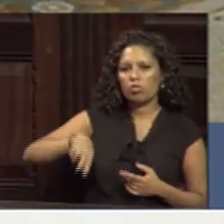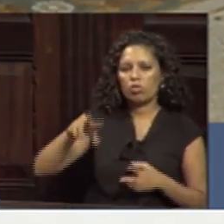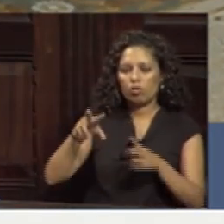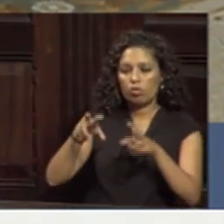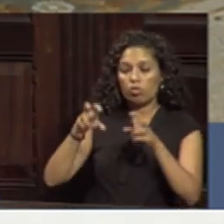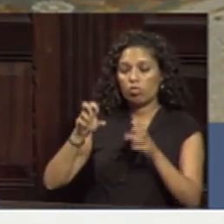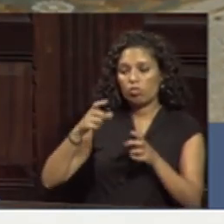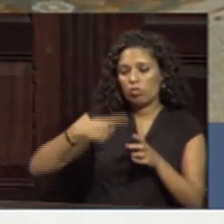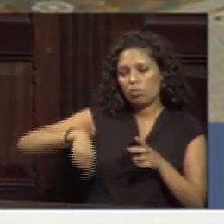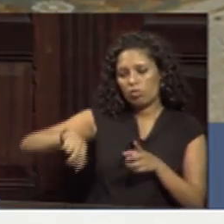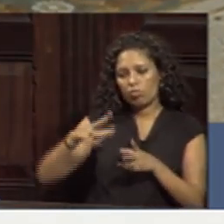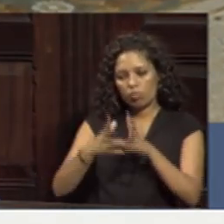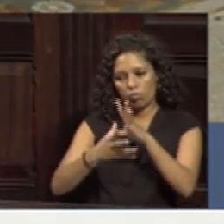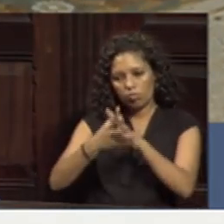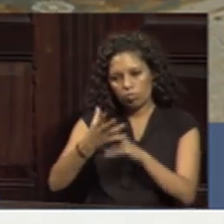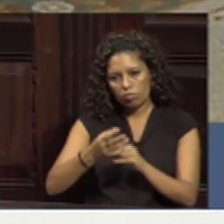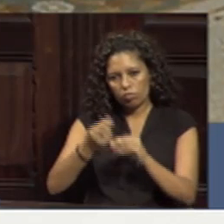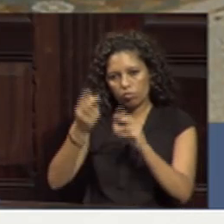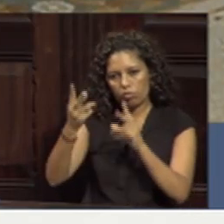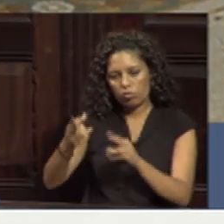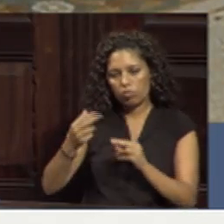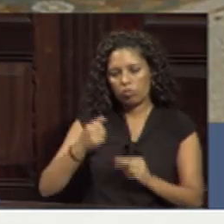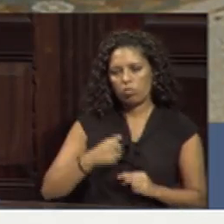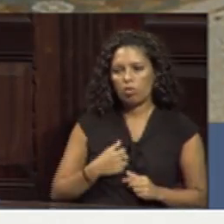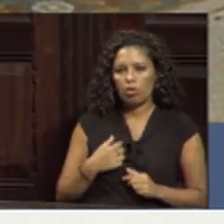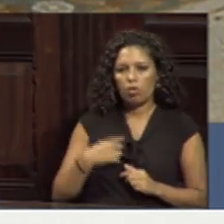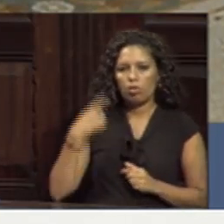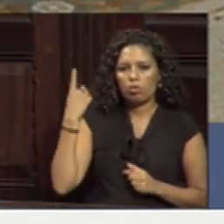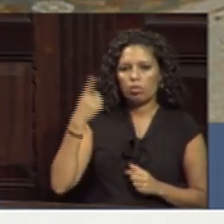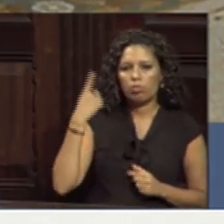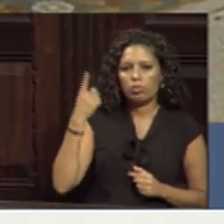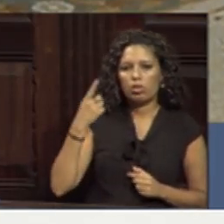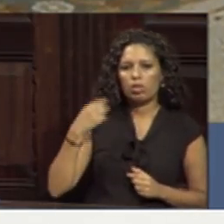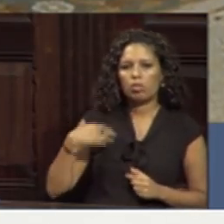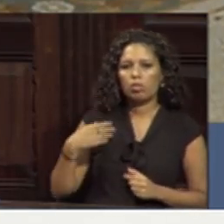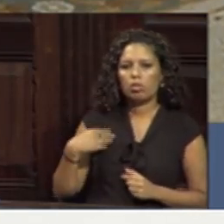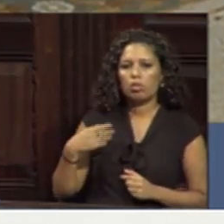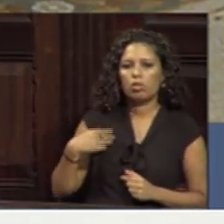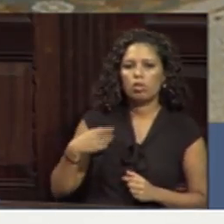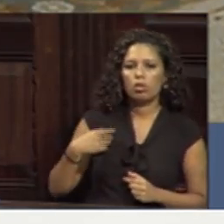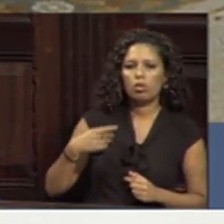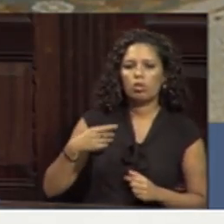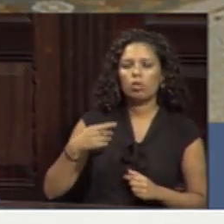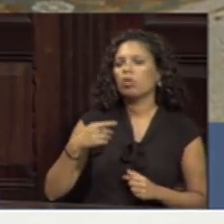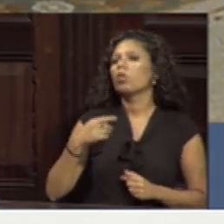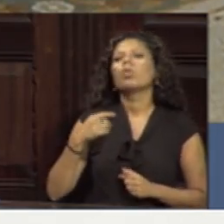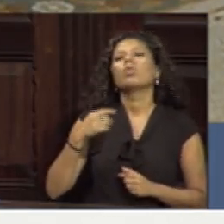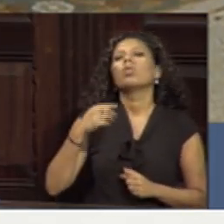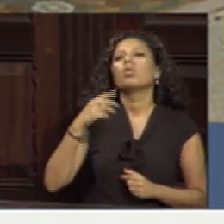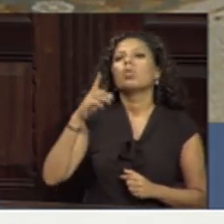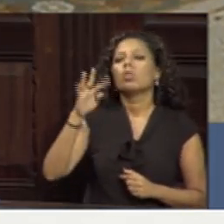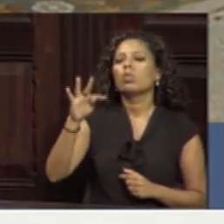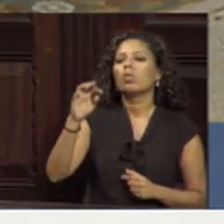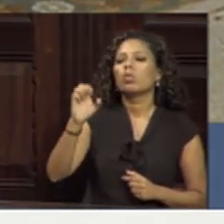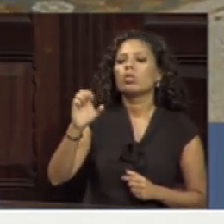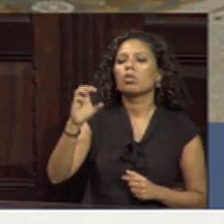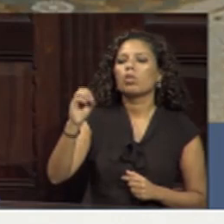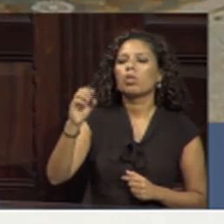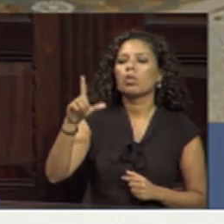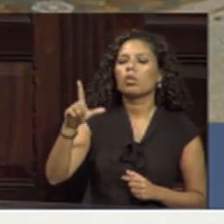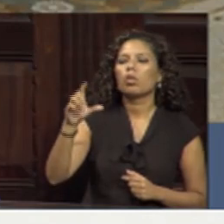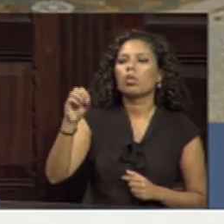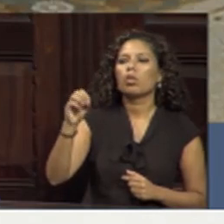Todos nós. Eu estou deputado, eu sou teólogo, eu sou um pastor, eu lido com gente